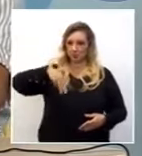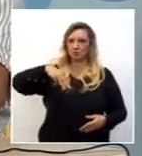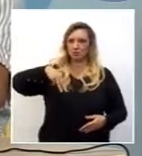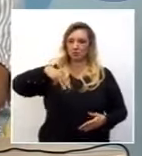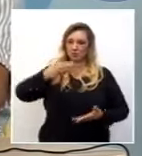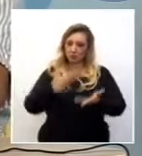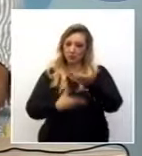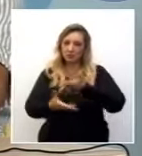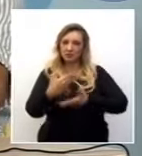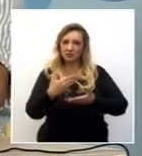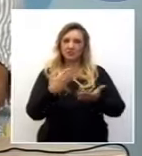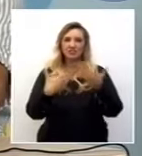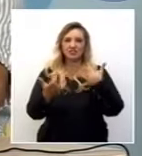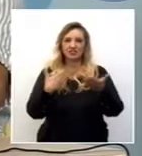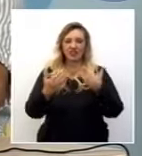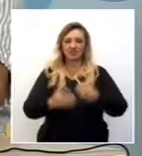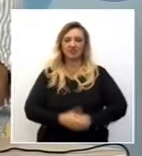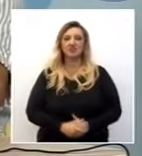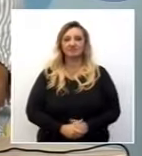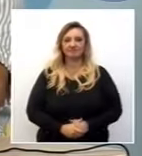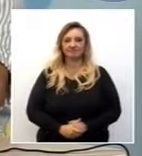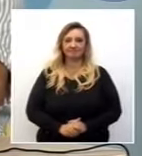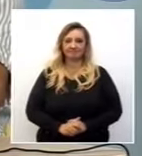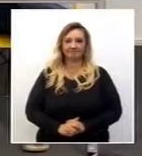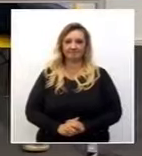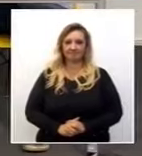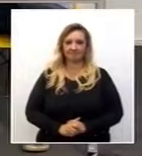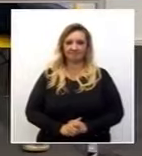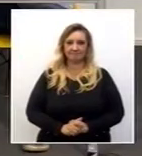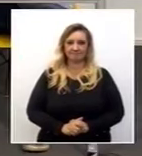essa interação no chat com a gente, tá?